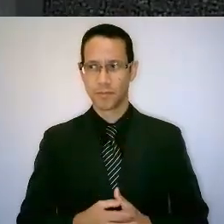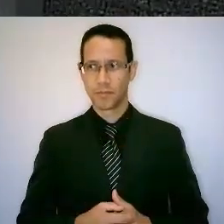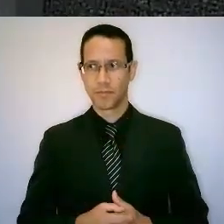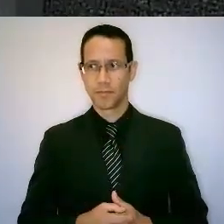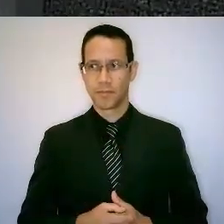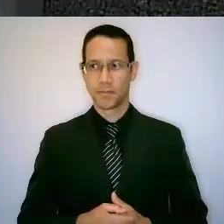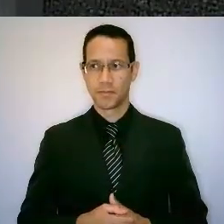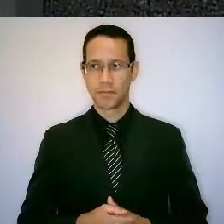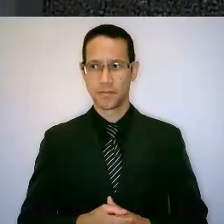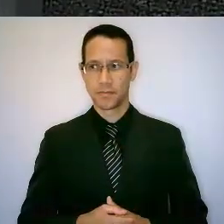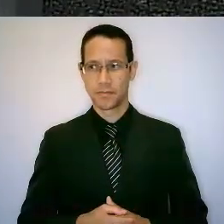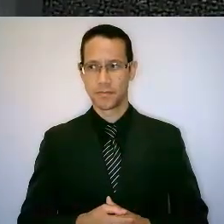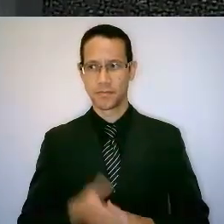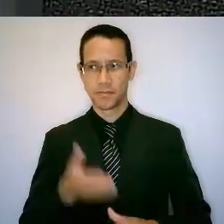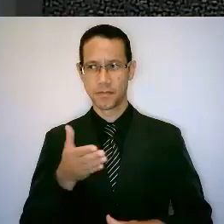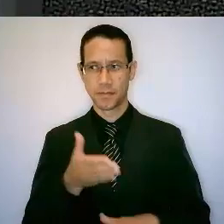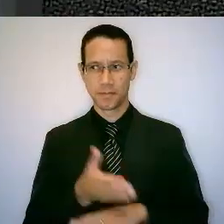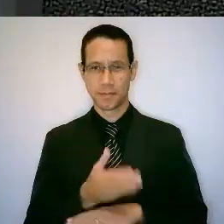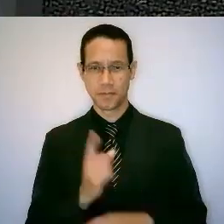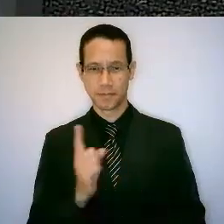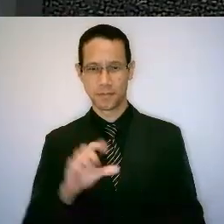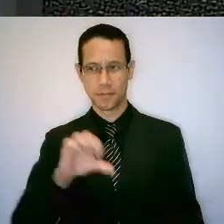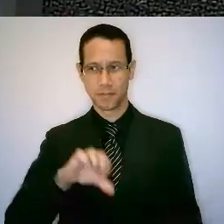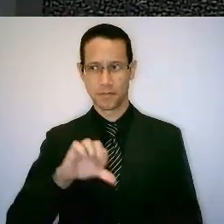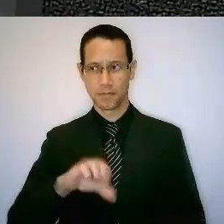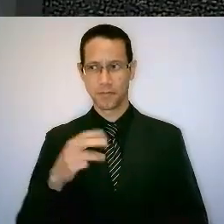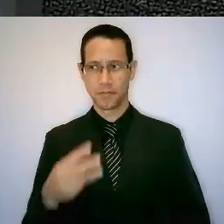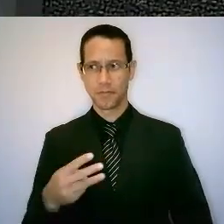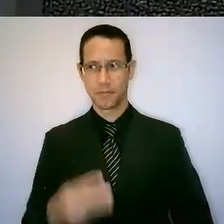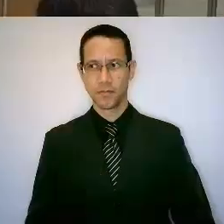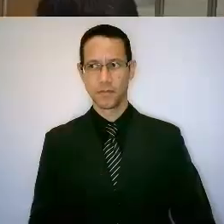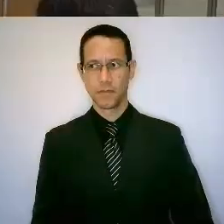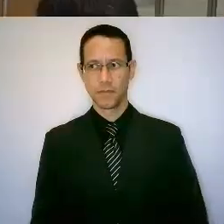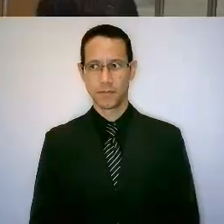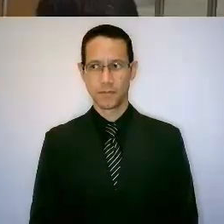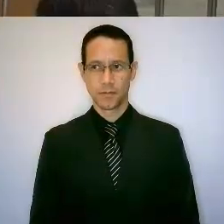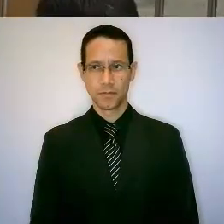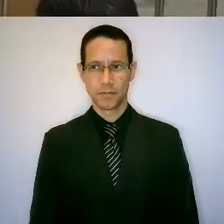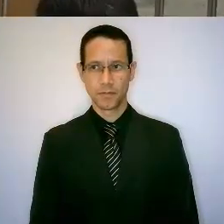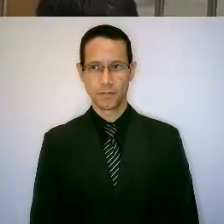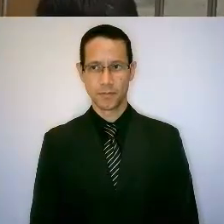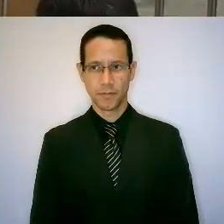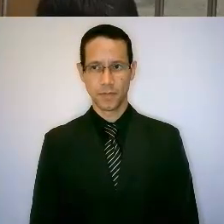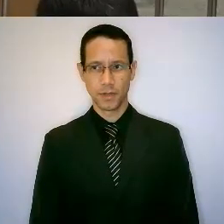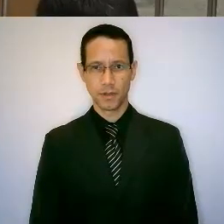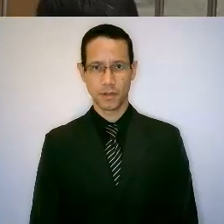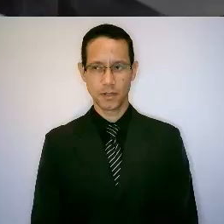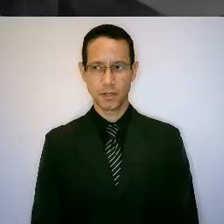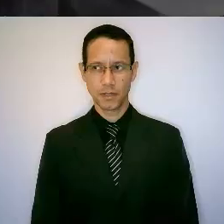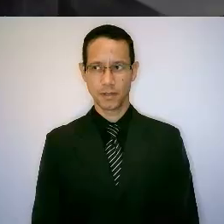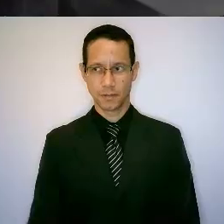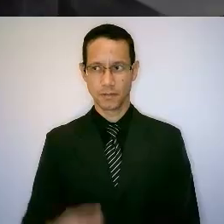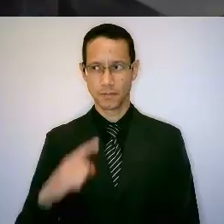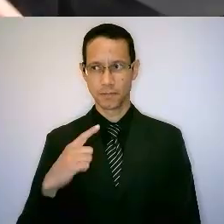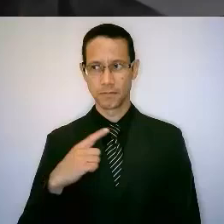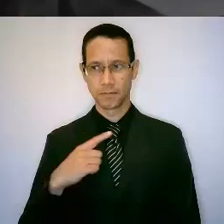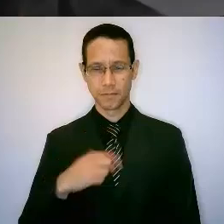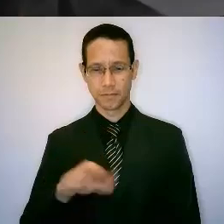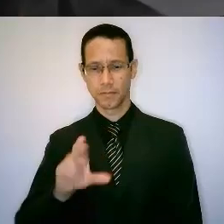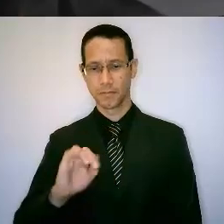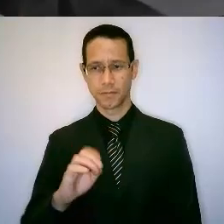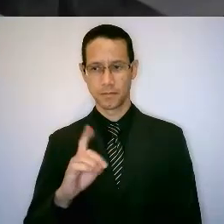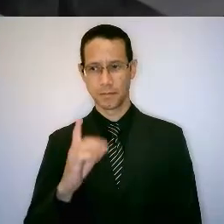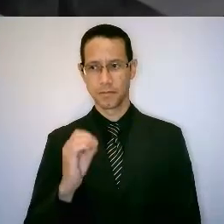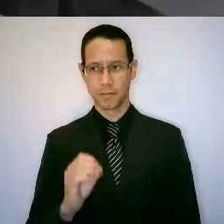em 30 de dezembro de 1993 Dr Ricardo vossa excelência tem a palavra comunicações